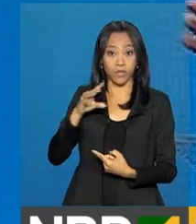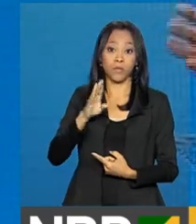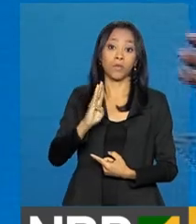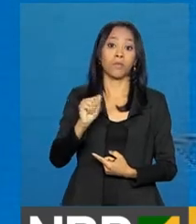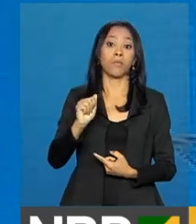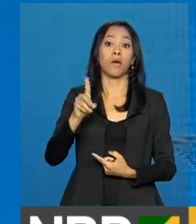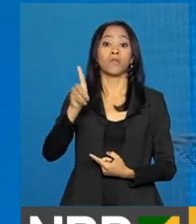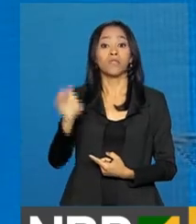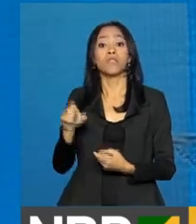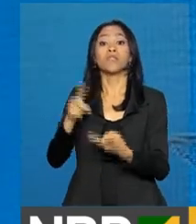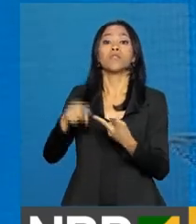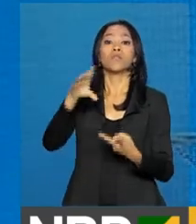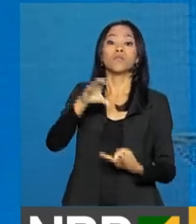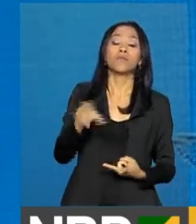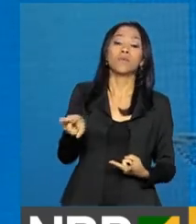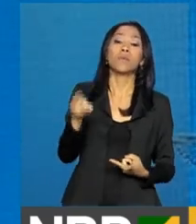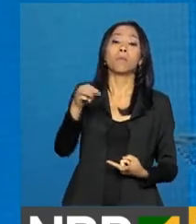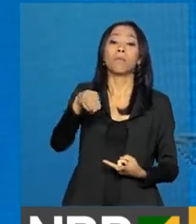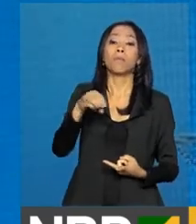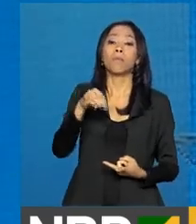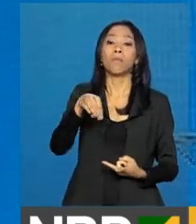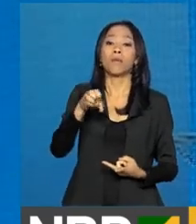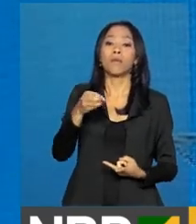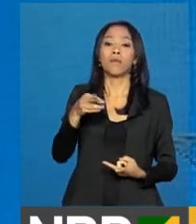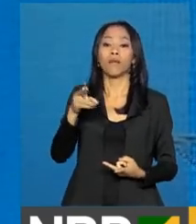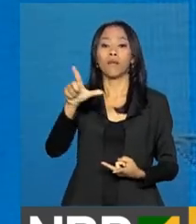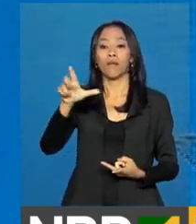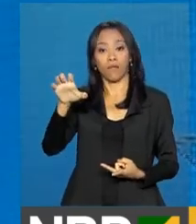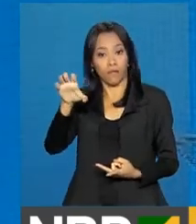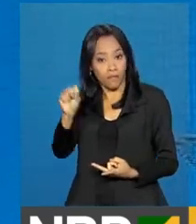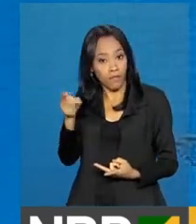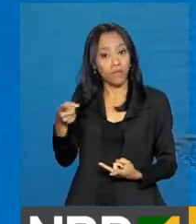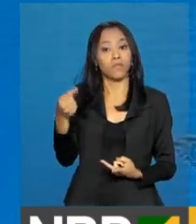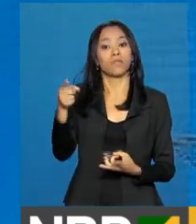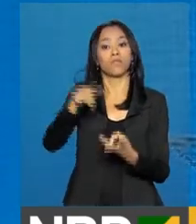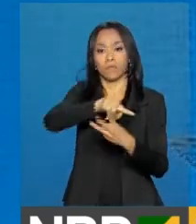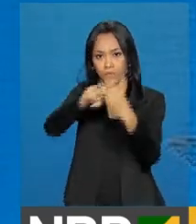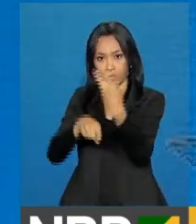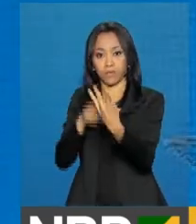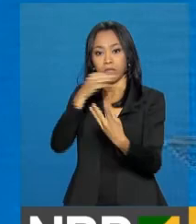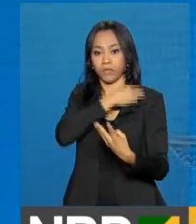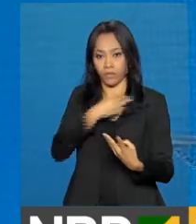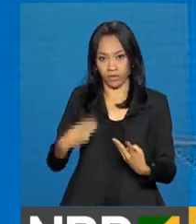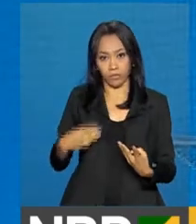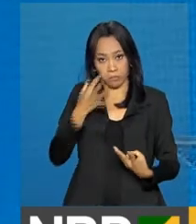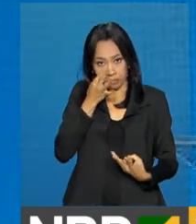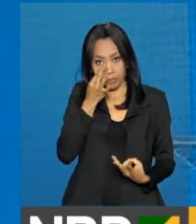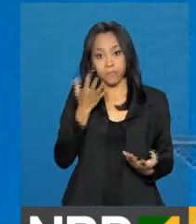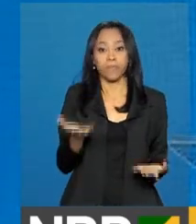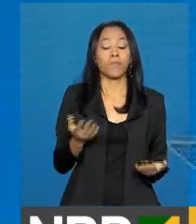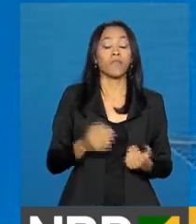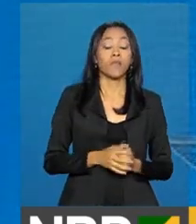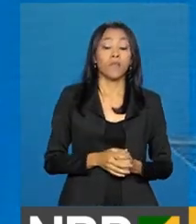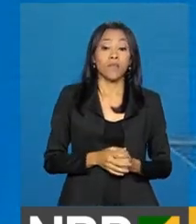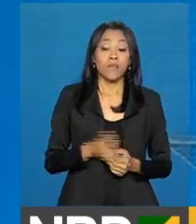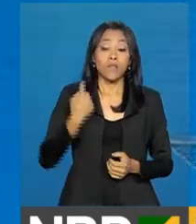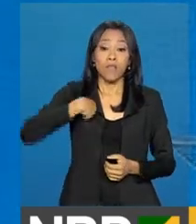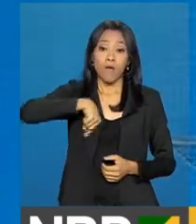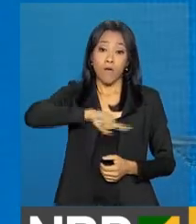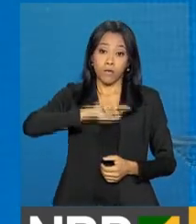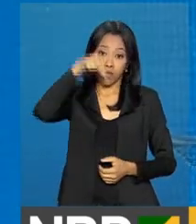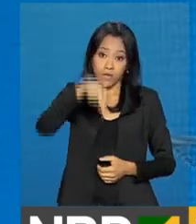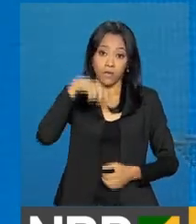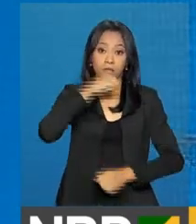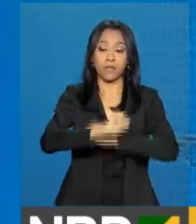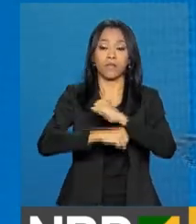Ock, do Meirelles, né? E sempre pergunto, interessante, nós este ano nós estamos